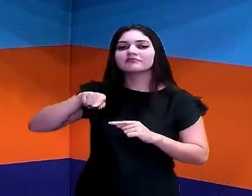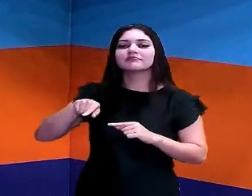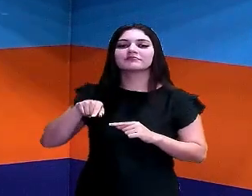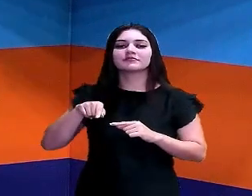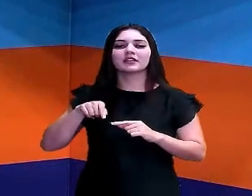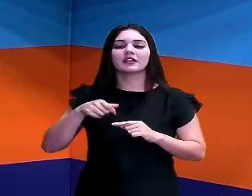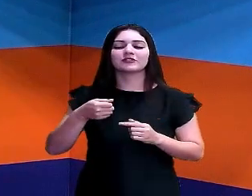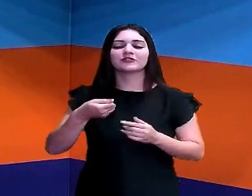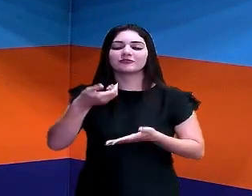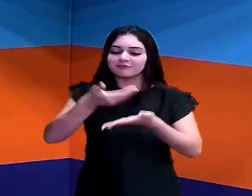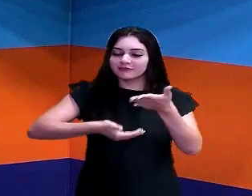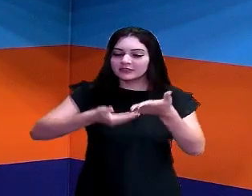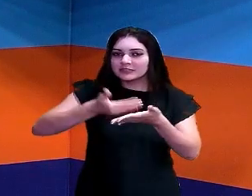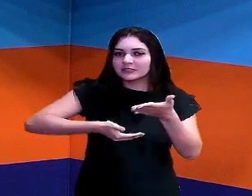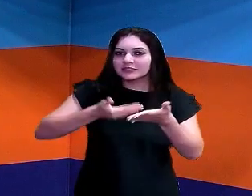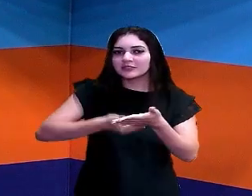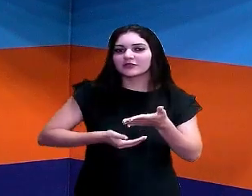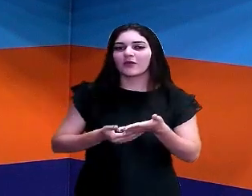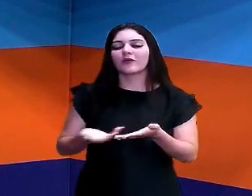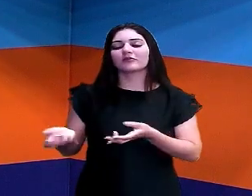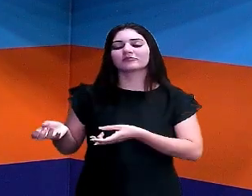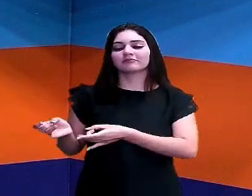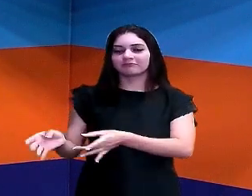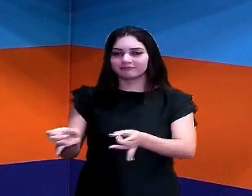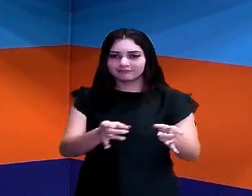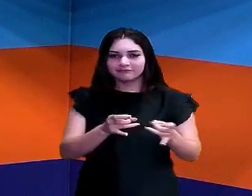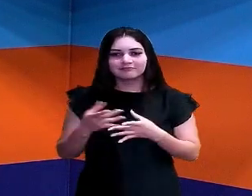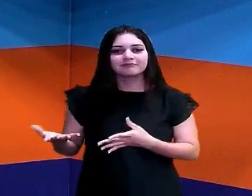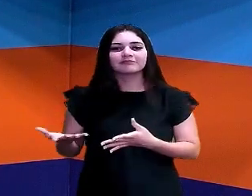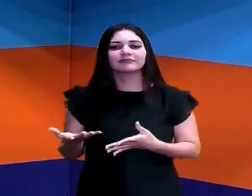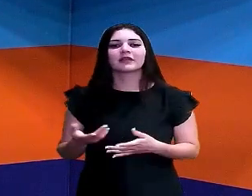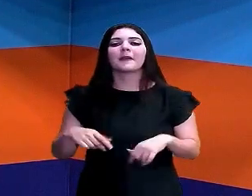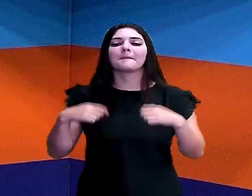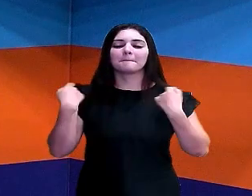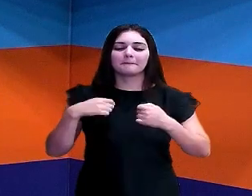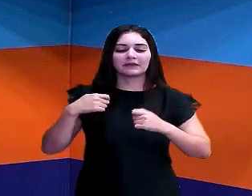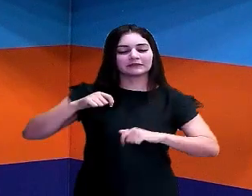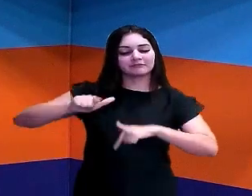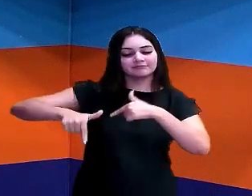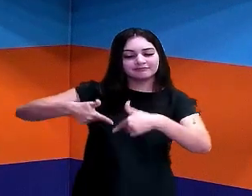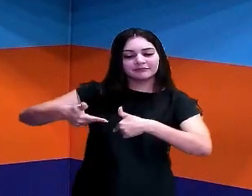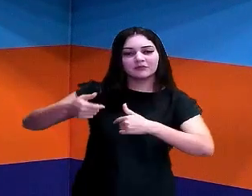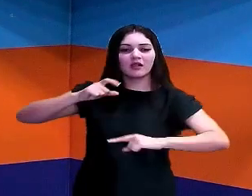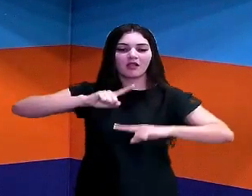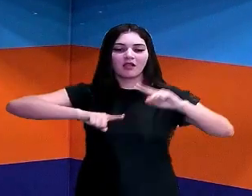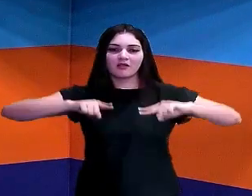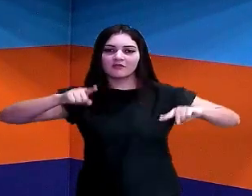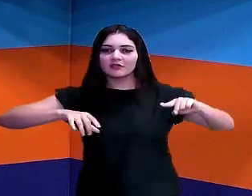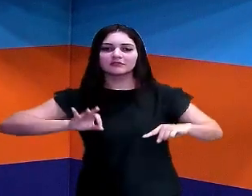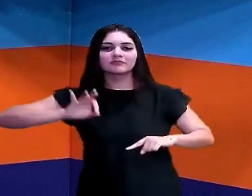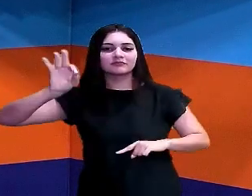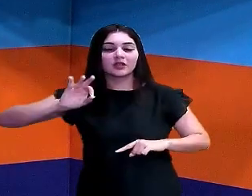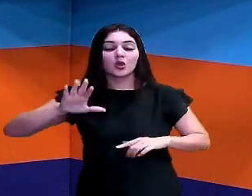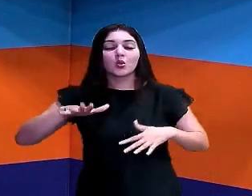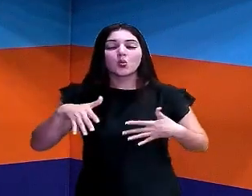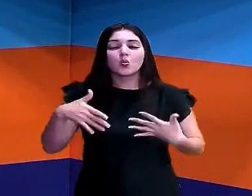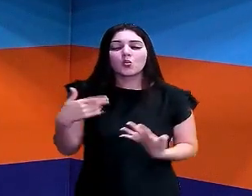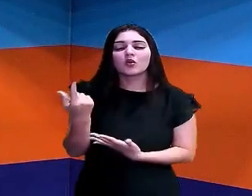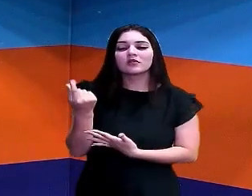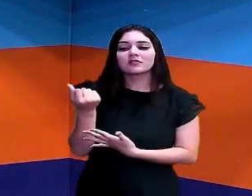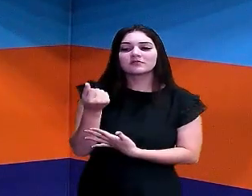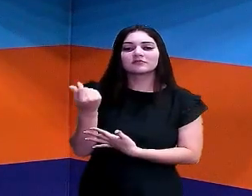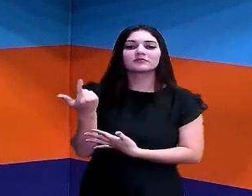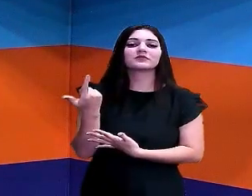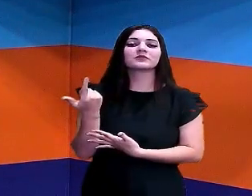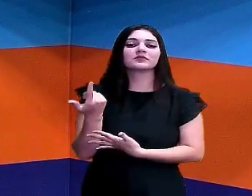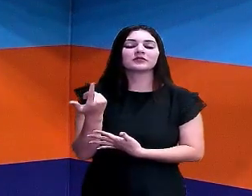de desconto para a liquidação? Então, eu preciso trabalhar aí a variação percentual. Em quantos reais o preço desse fogão